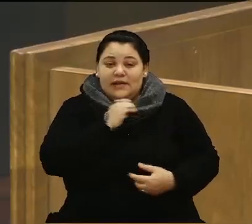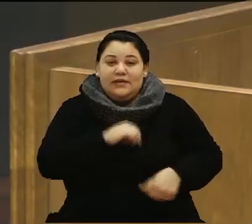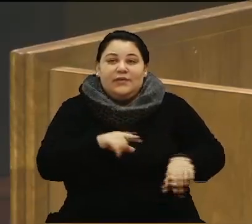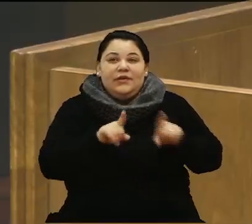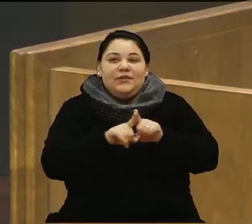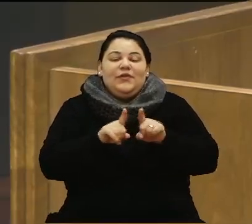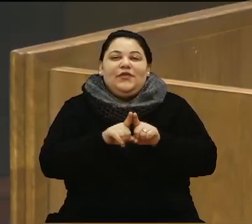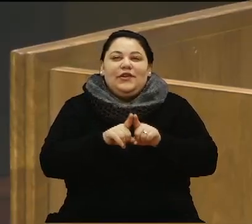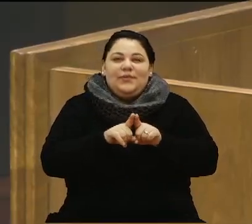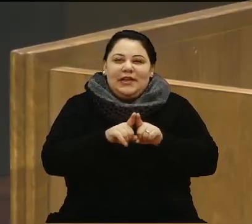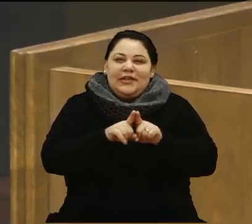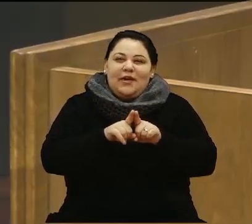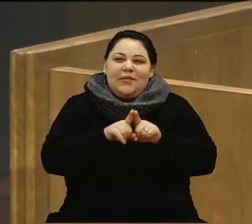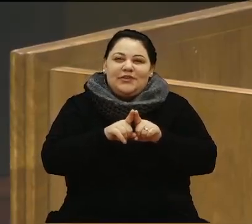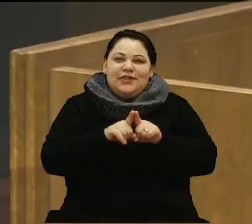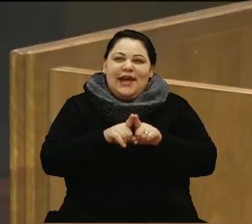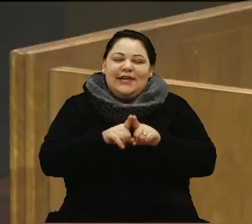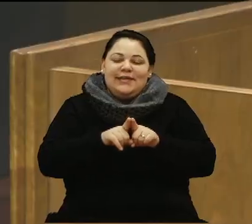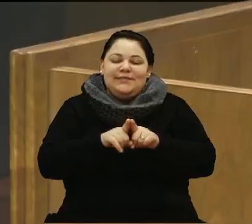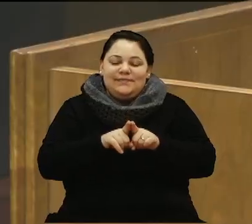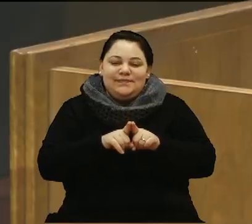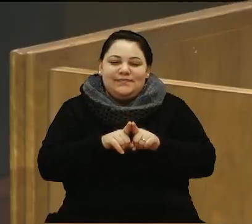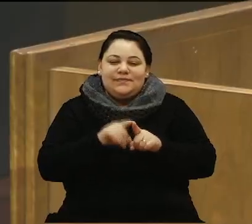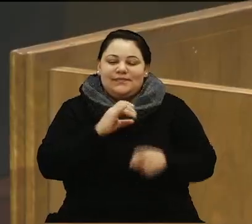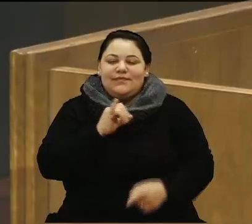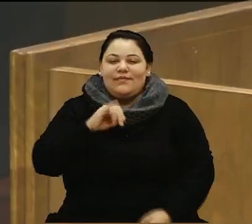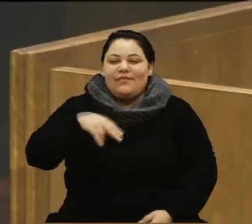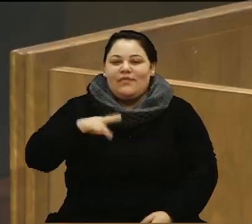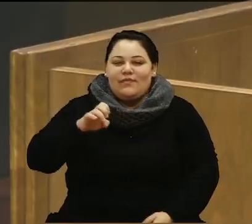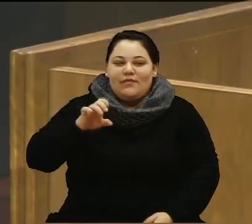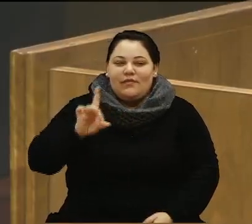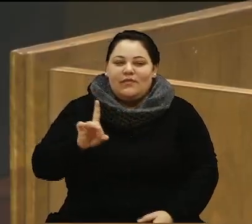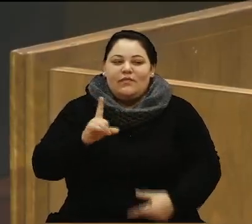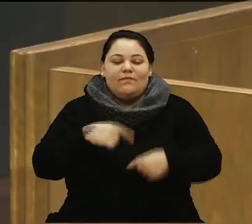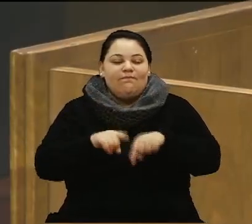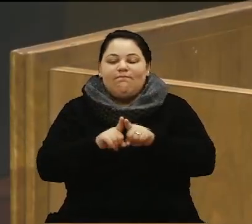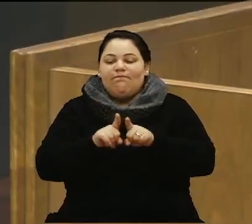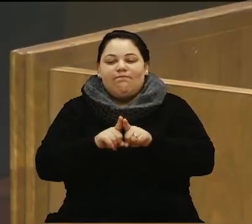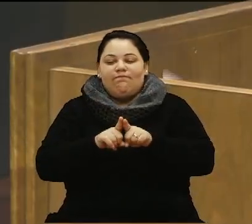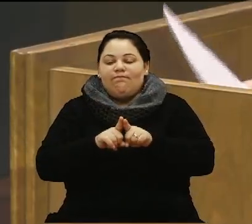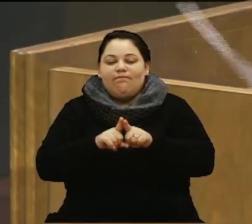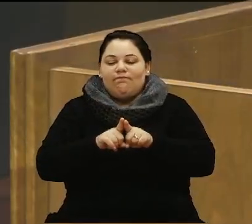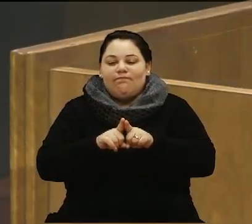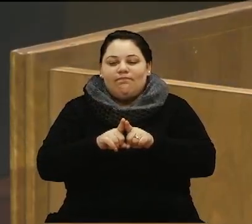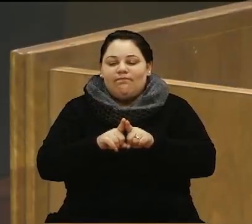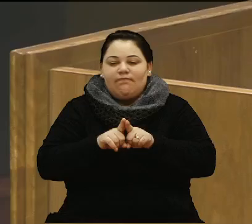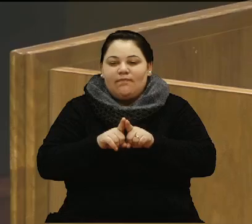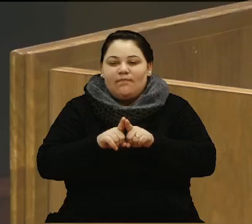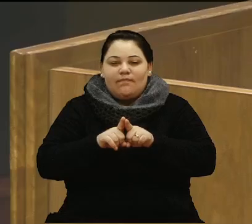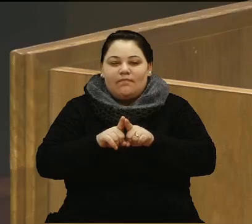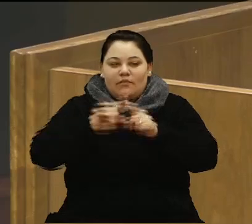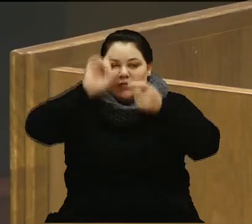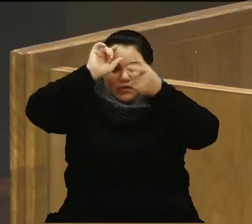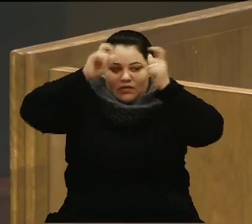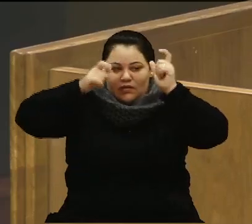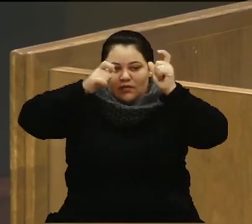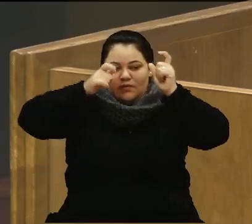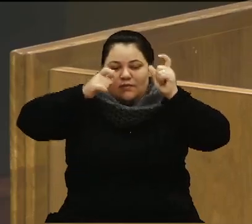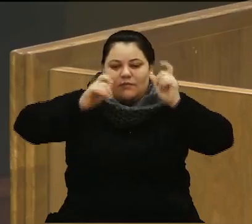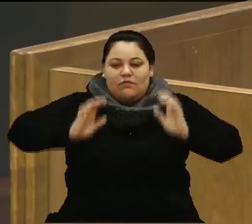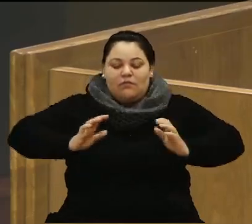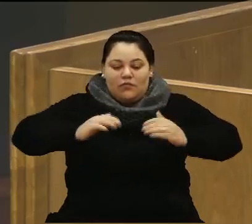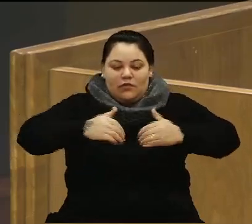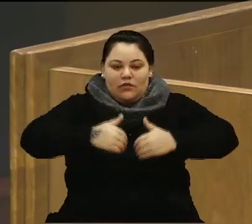questão do atendimento do CINED, que ainda não voltou, que é para as crianças com transtorno do espectro autista. Então,